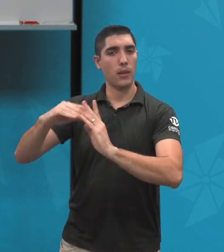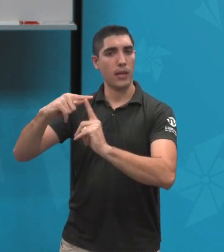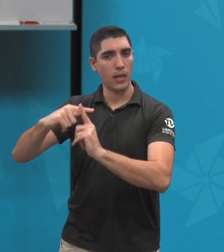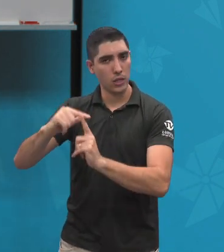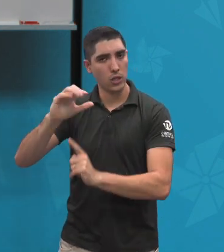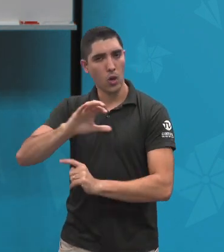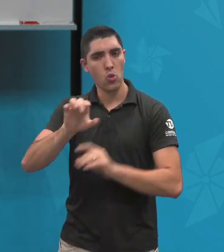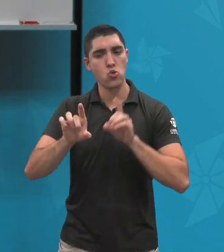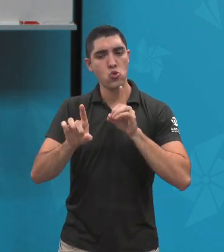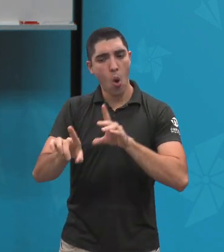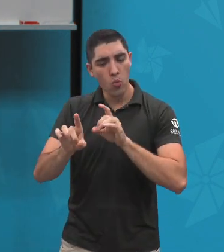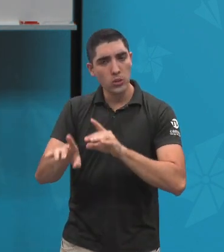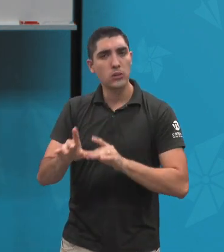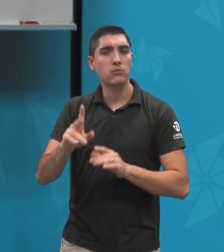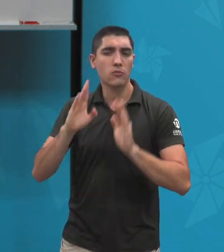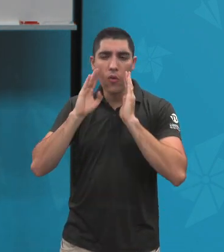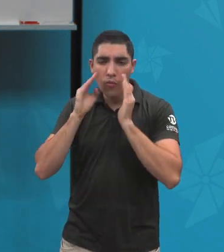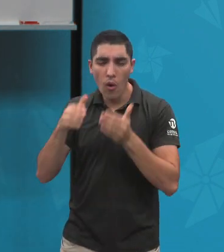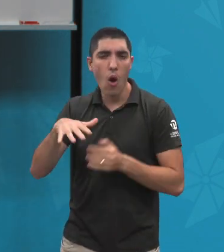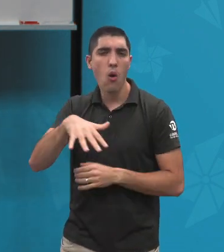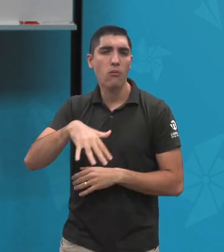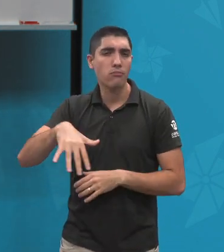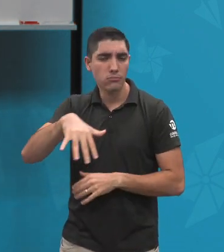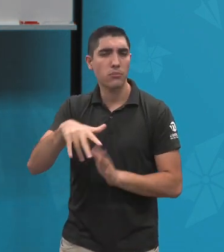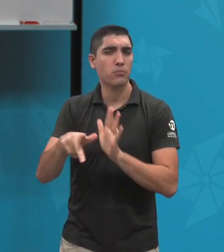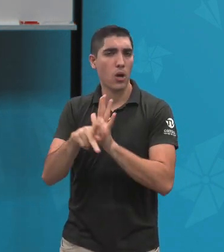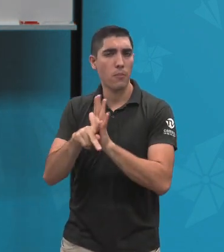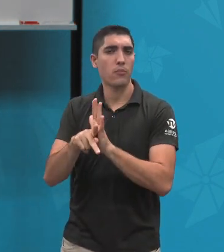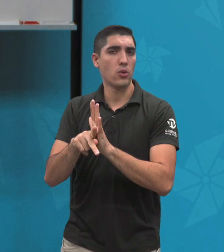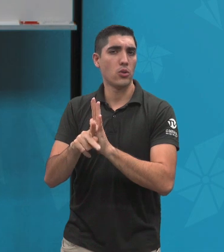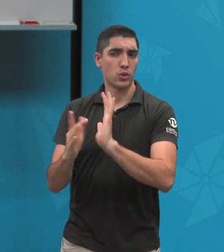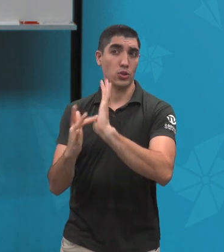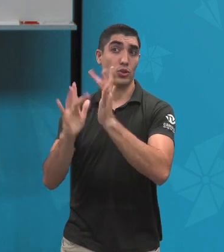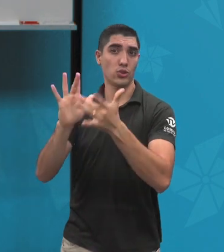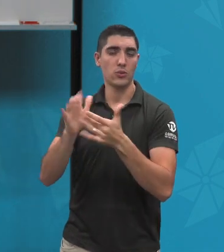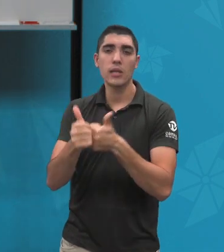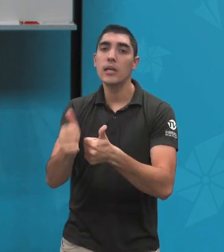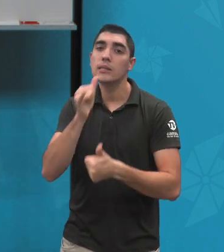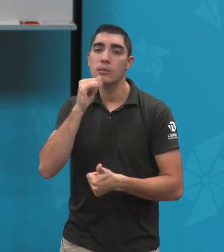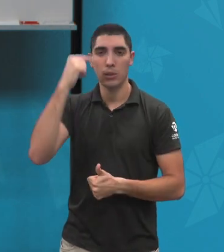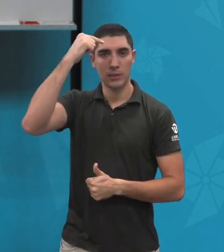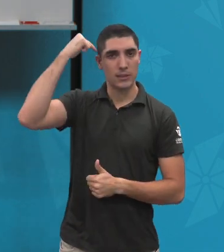Igreja, da construção do cristianismo. Quando a gente pega algumas